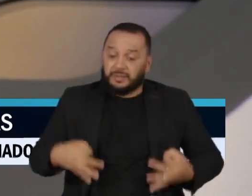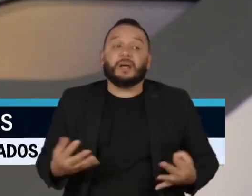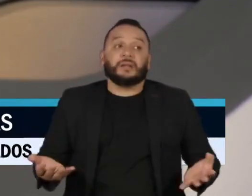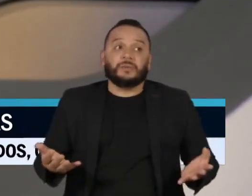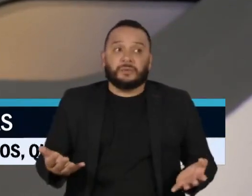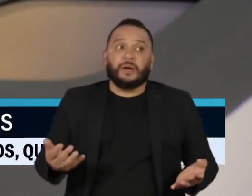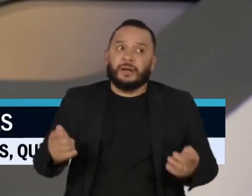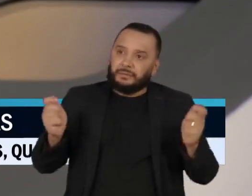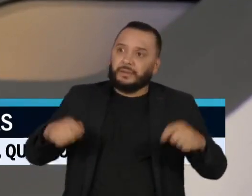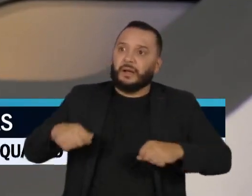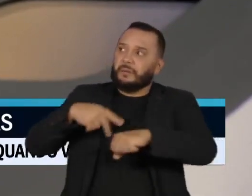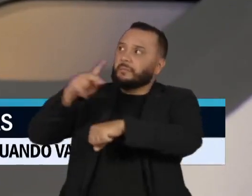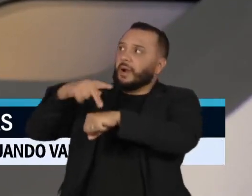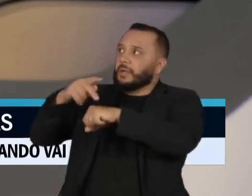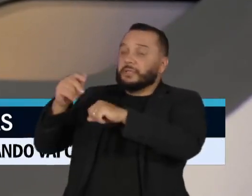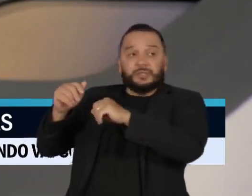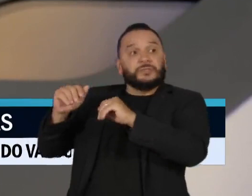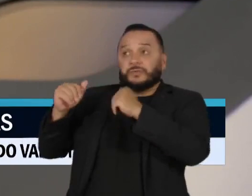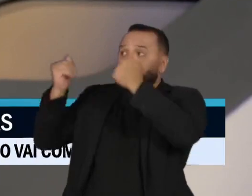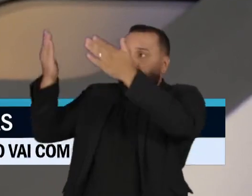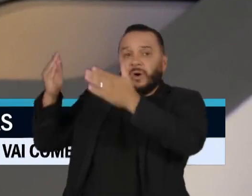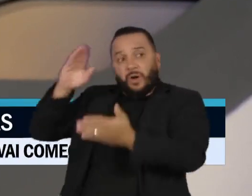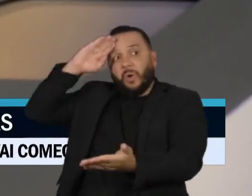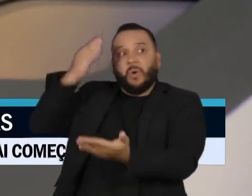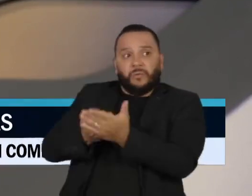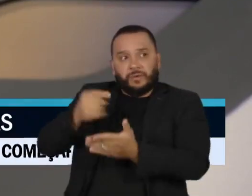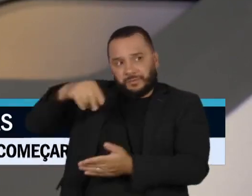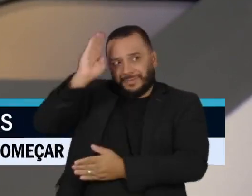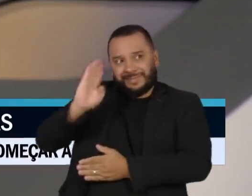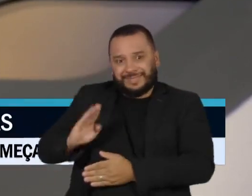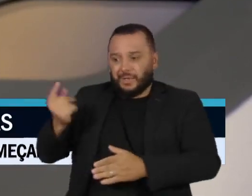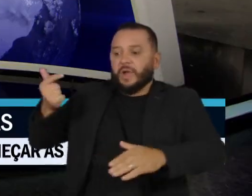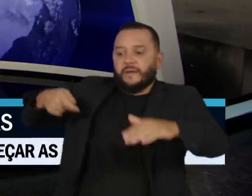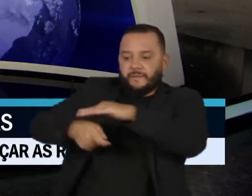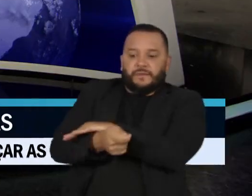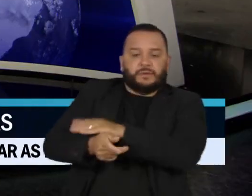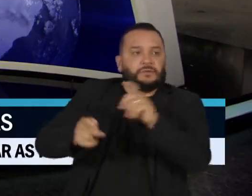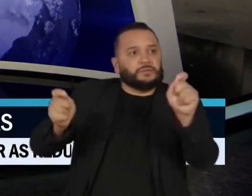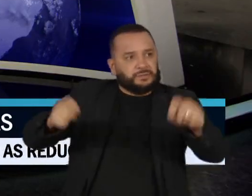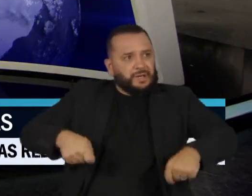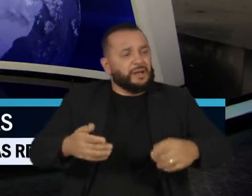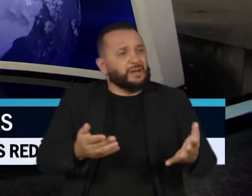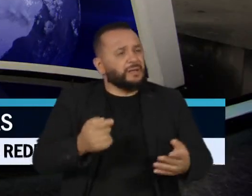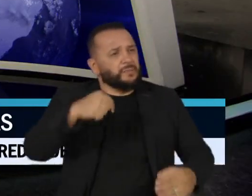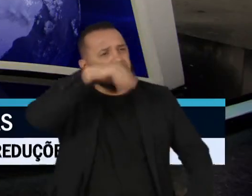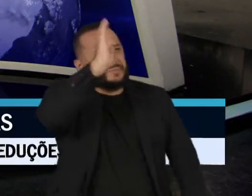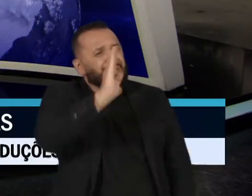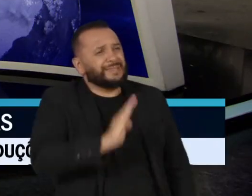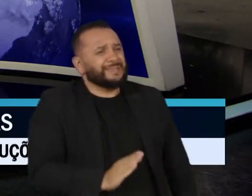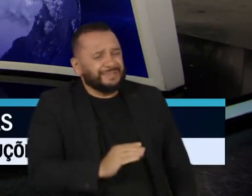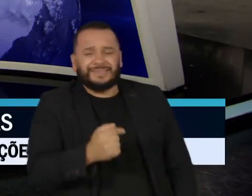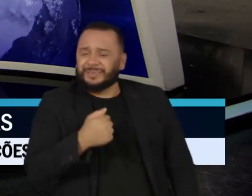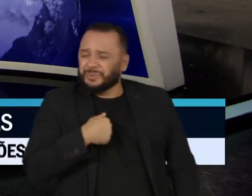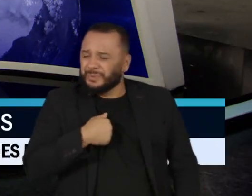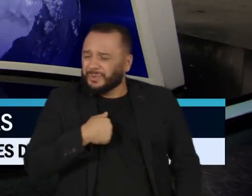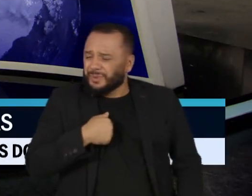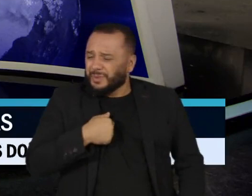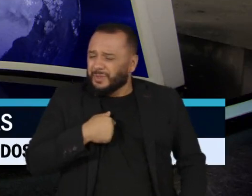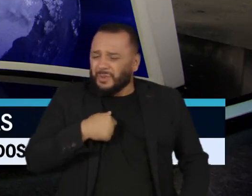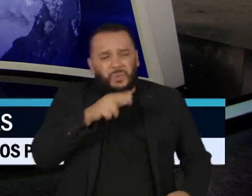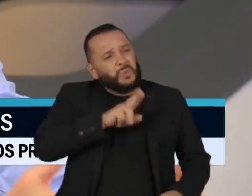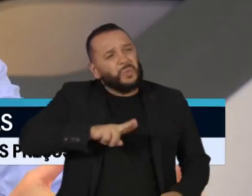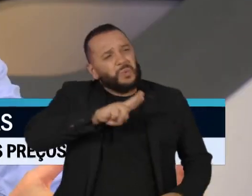o problema no Brasil não tá na geração de energia Você tem toda razão tá no problema do uso da Terra e do florestamento